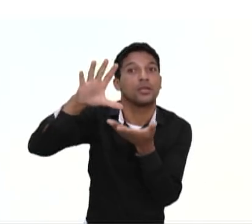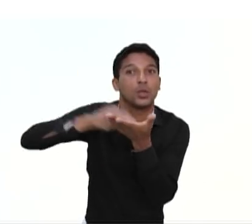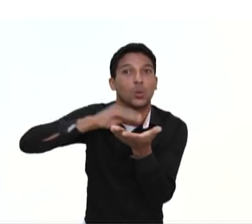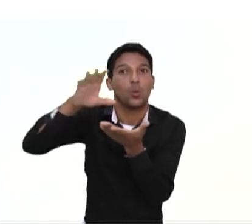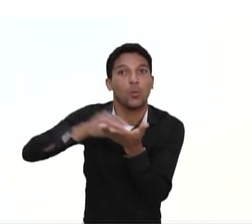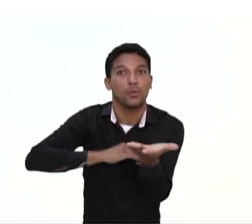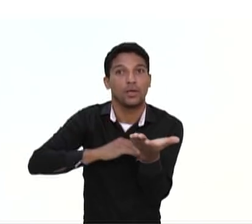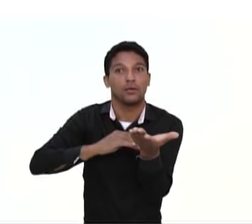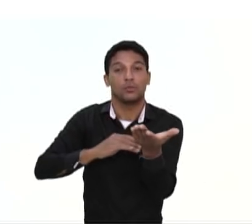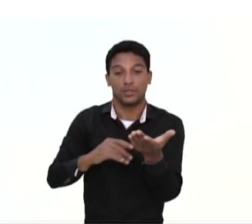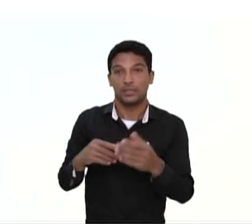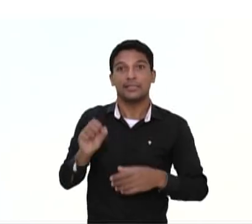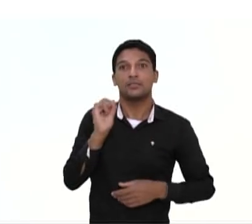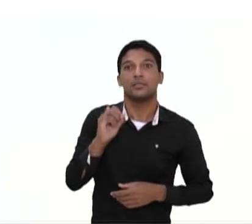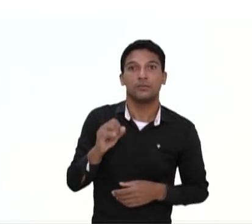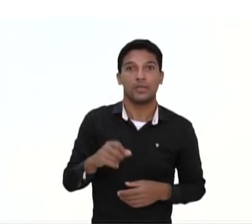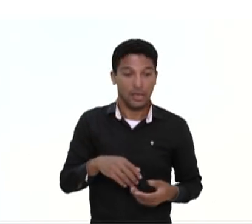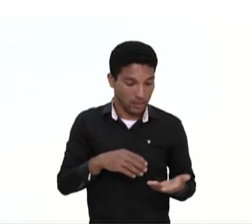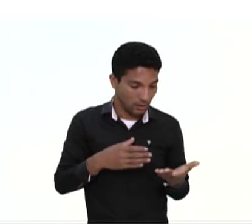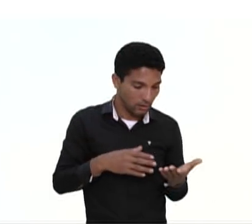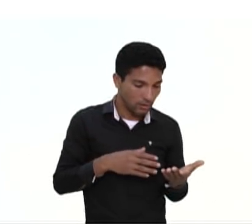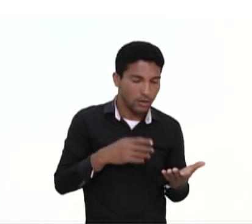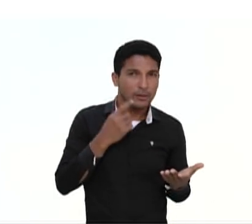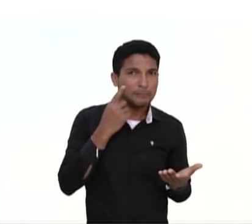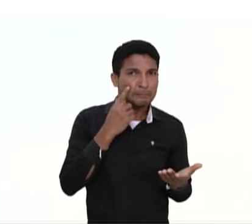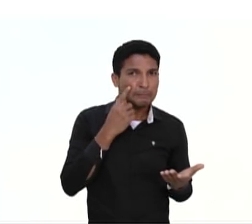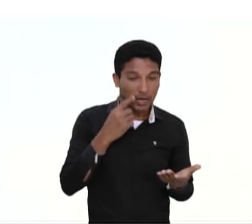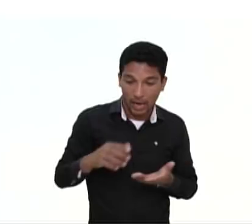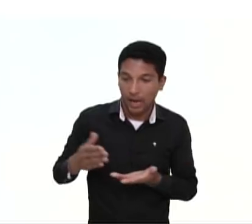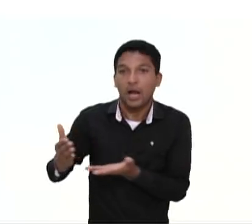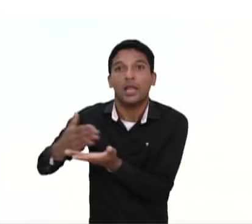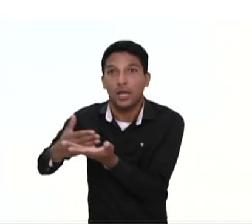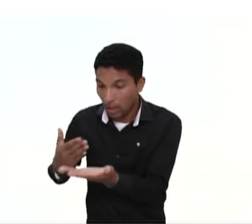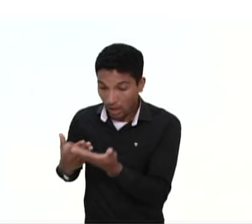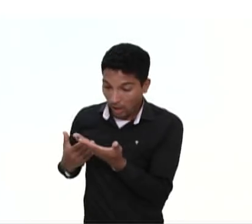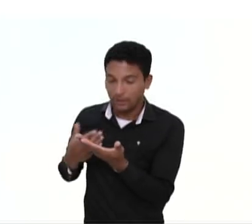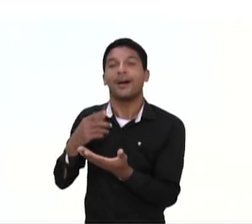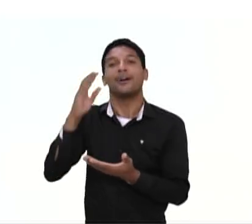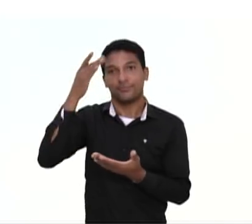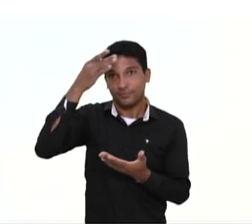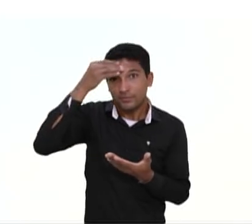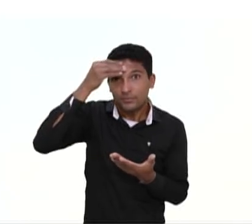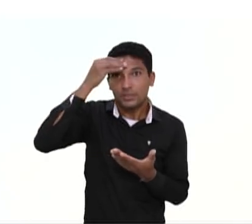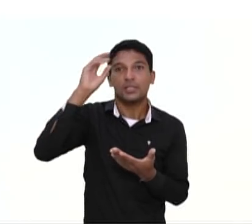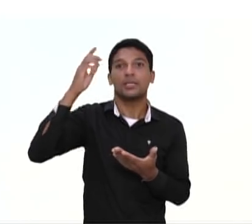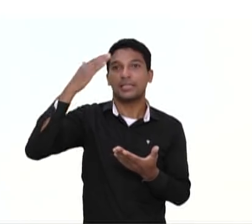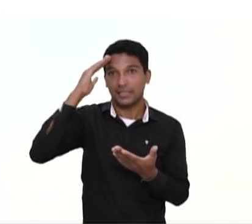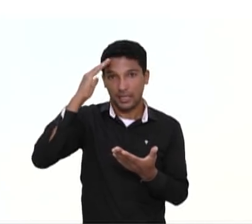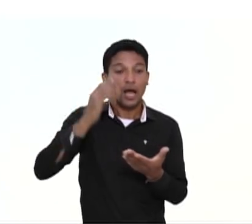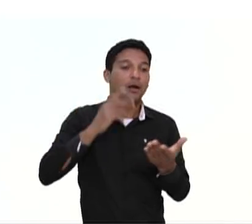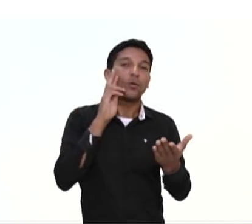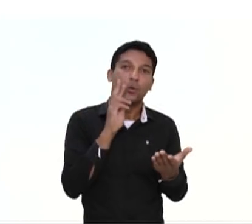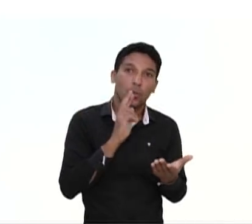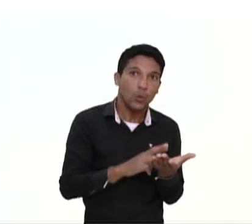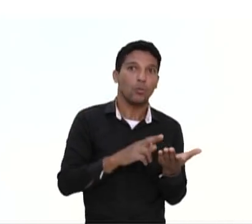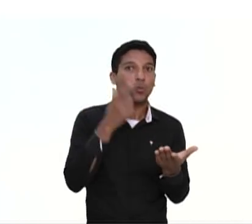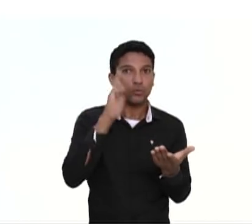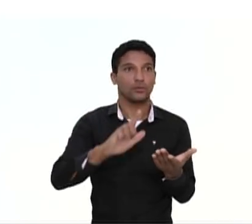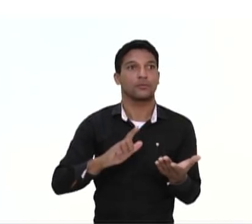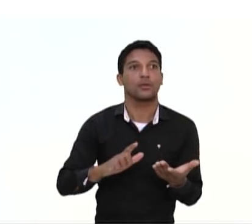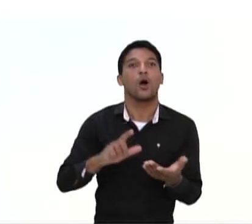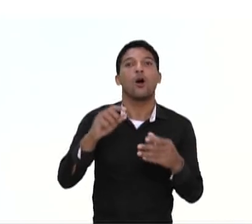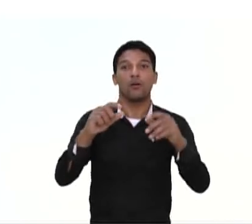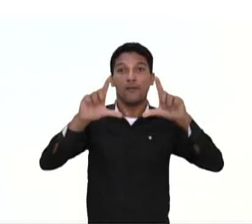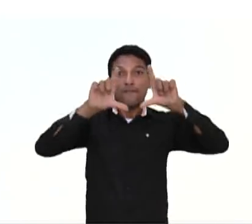consultar de uma forma rápida né e y do vértice é igual a menos delta sobre quatro a